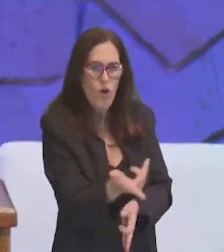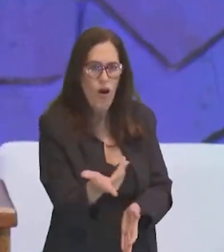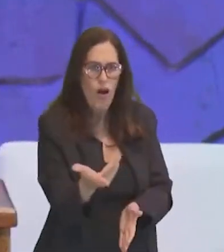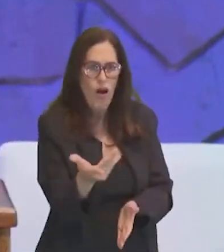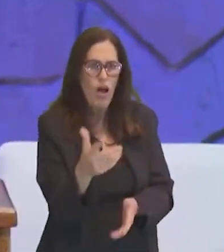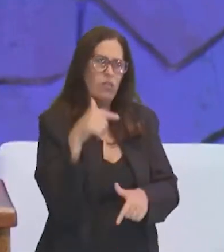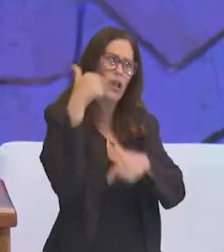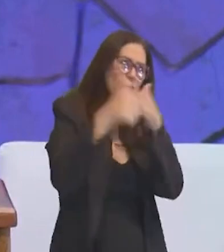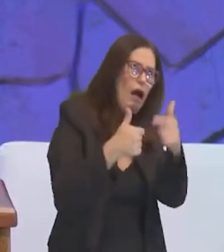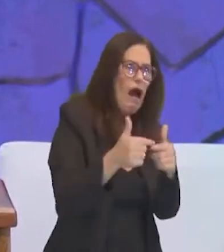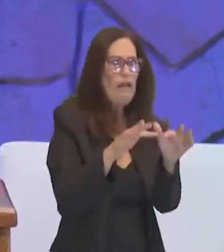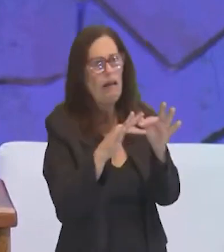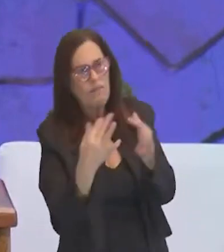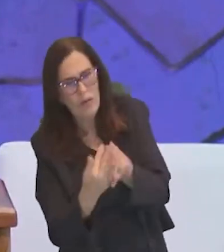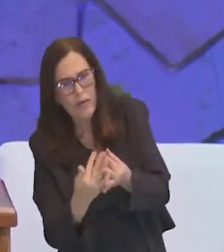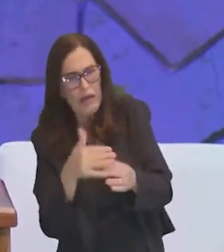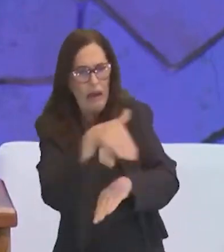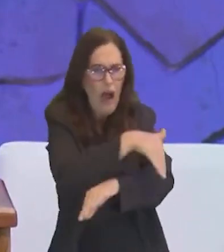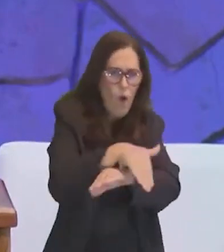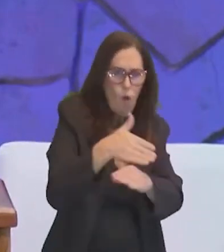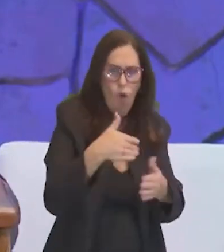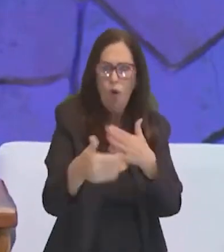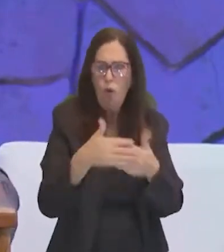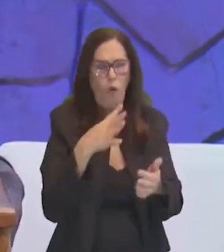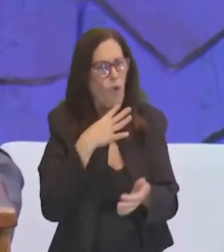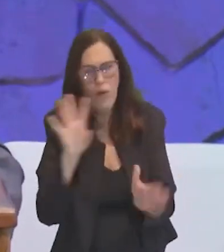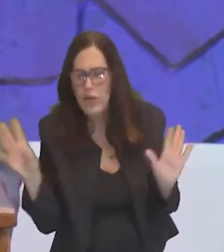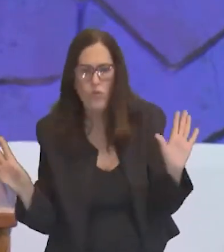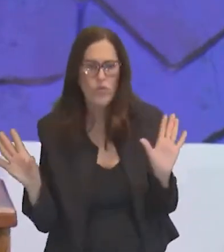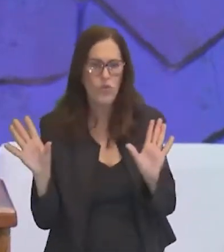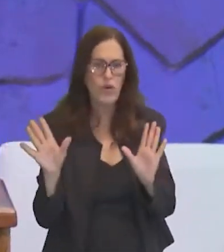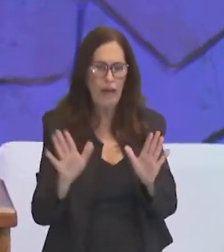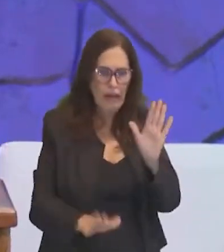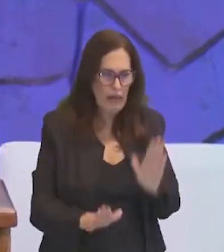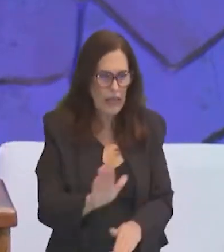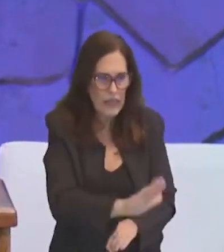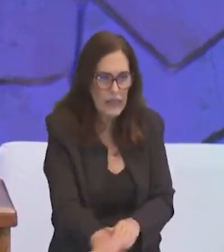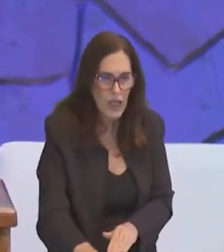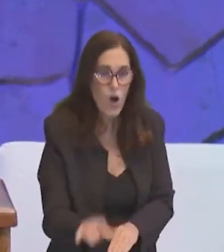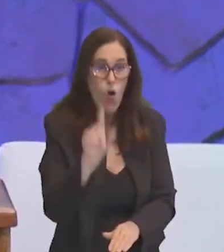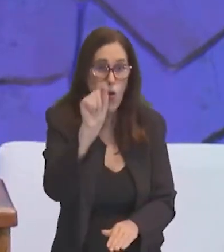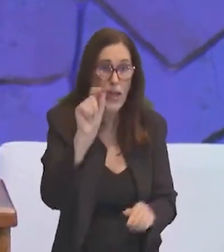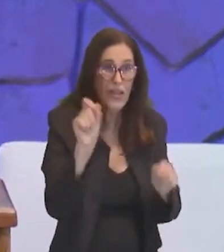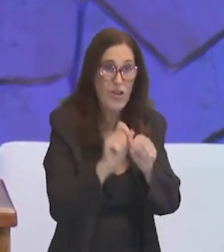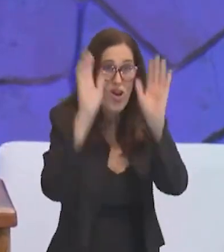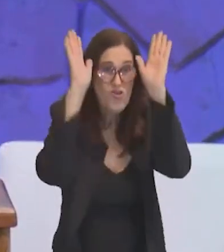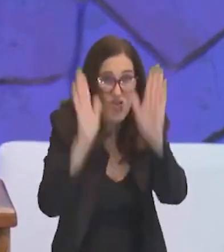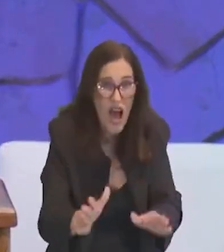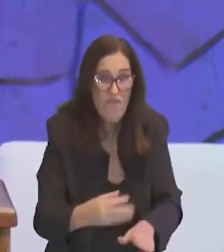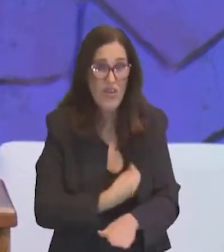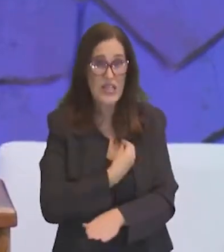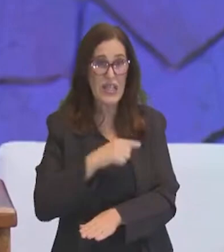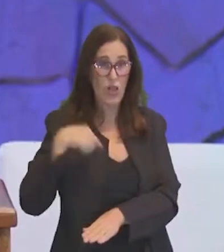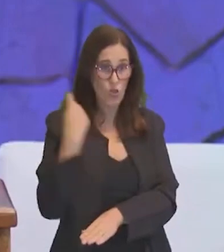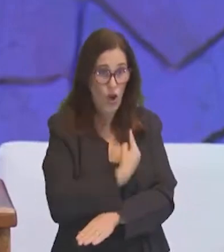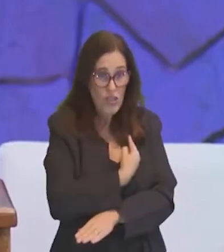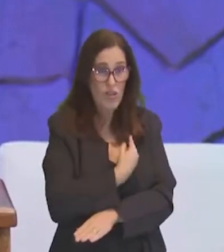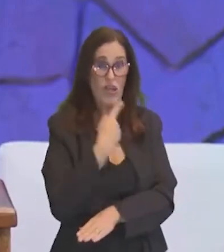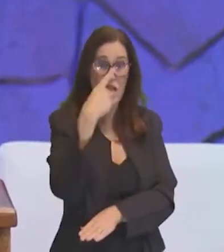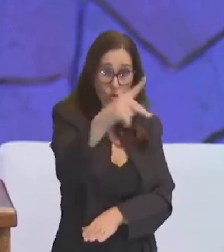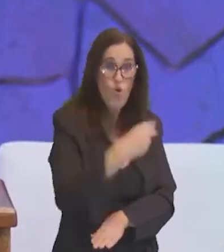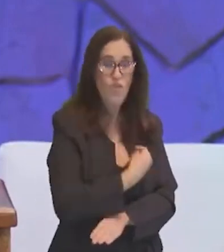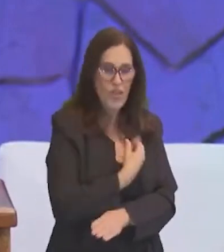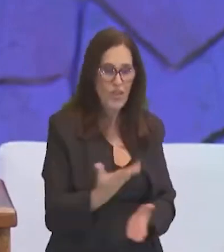no trabalho, na família, na rua, do desconhecido, para uma criança, sobre aquilo que Deus fez na sua vida, na nossa